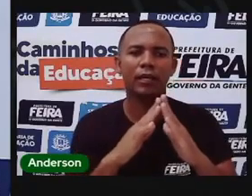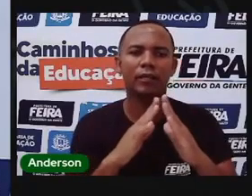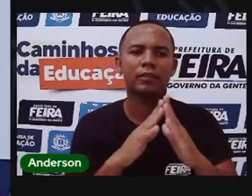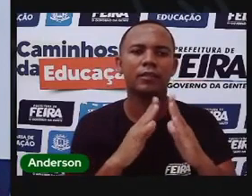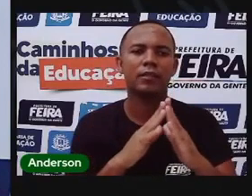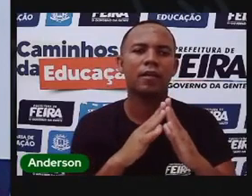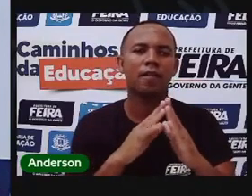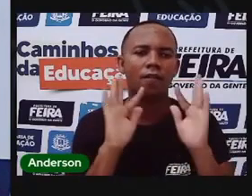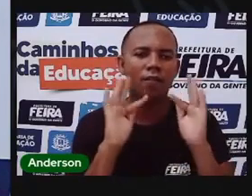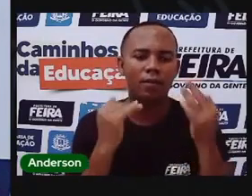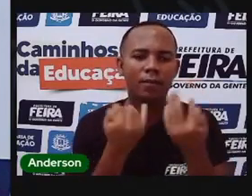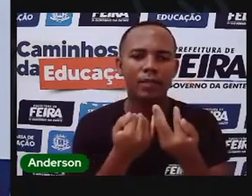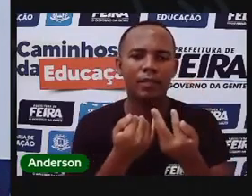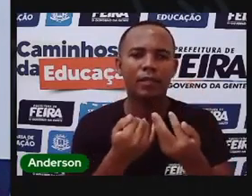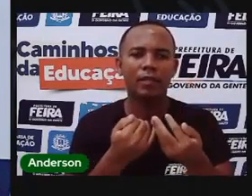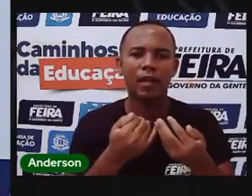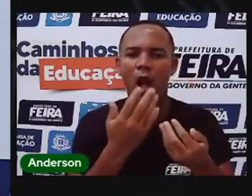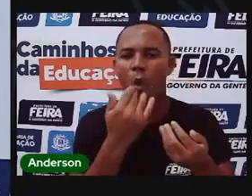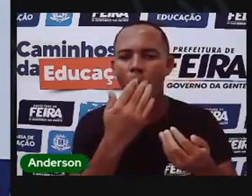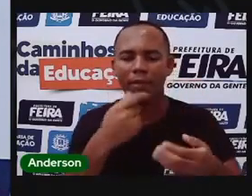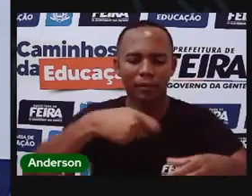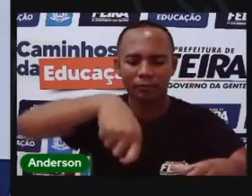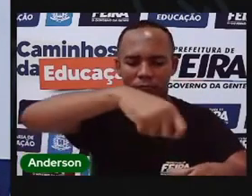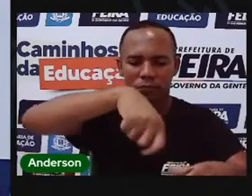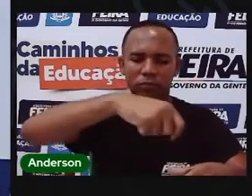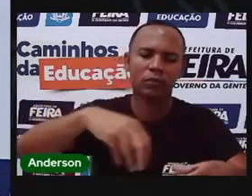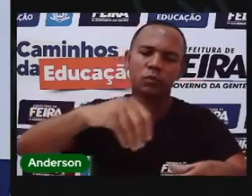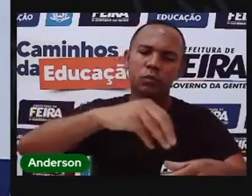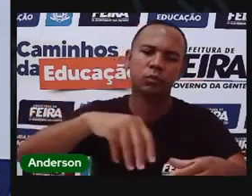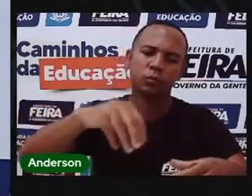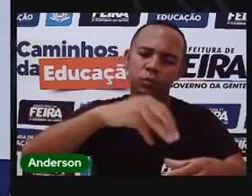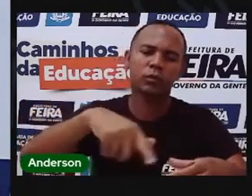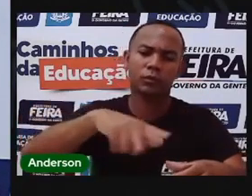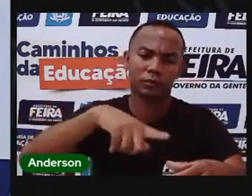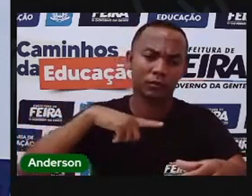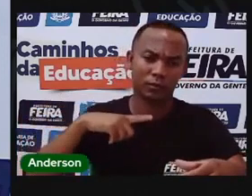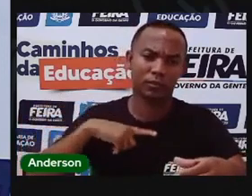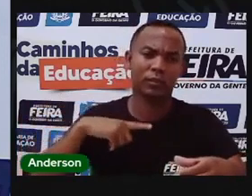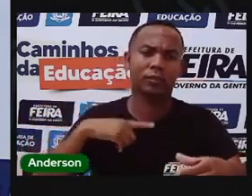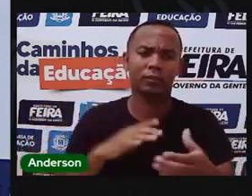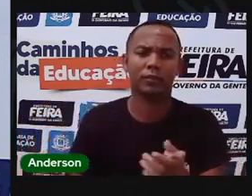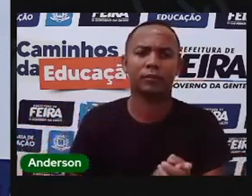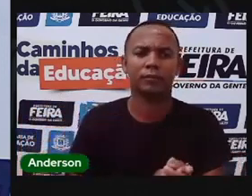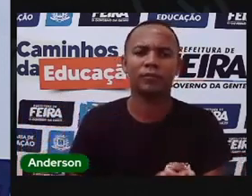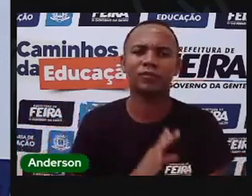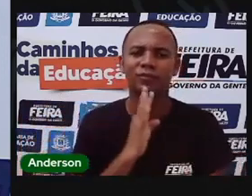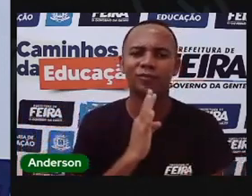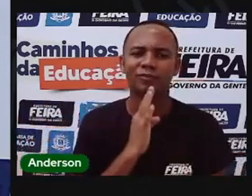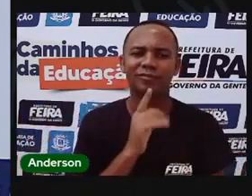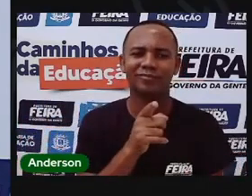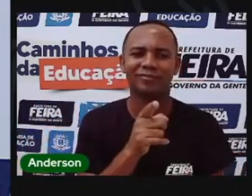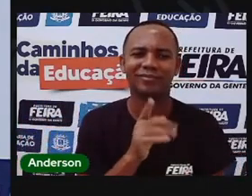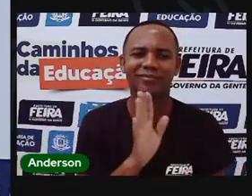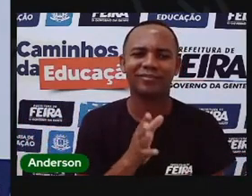a mãe cozinhando com hortelã ou fazendo um chá também de hortelã? E essa outra plantinha aqui, que eu acredito que a maioria de